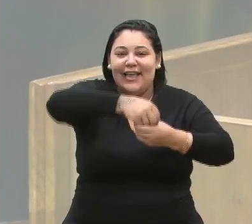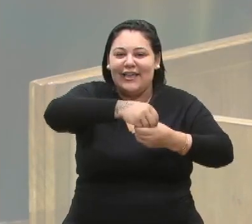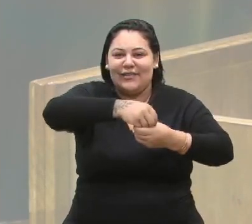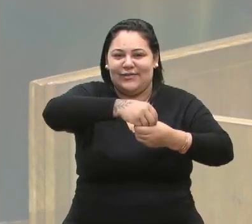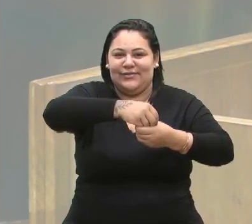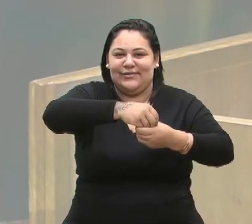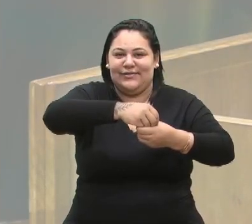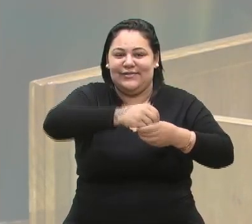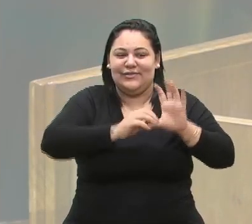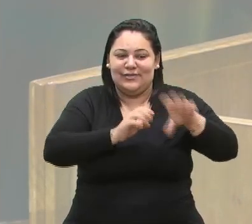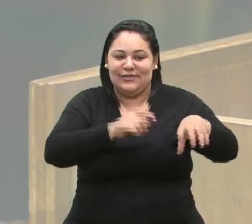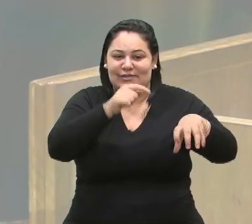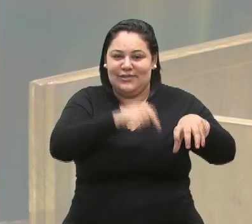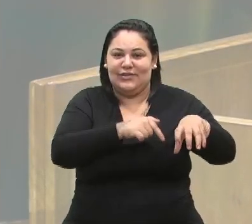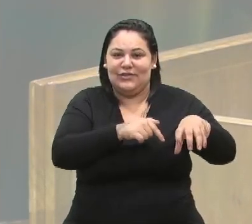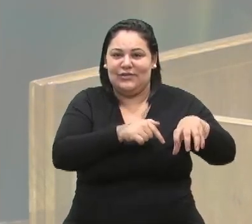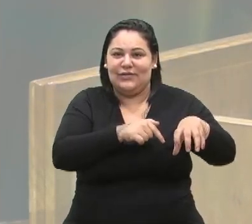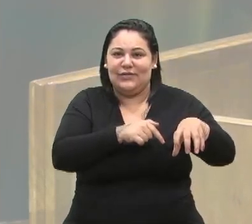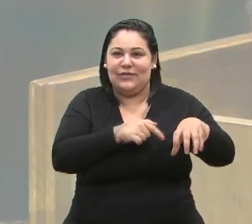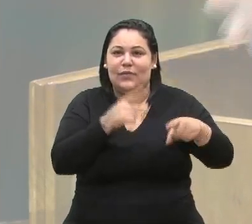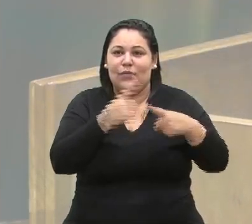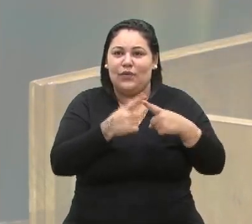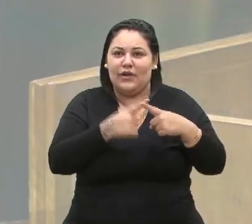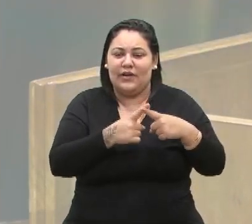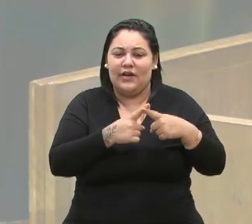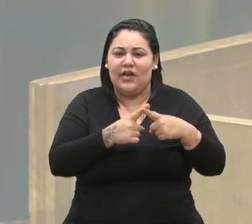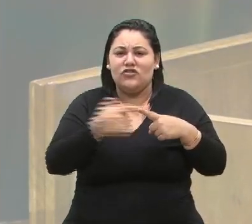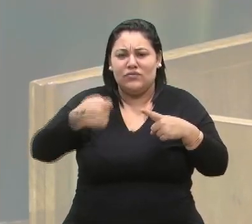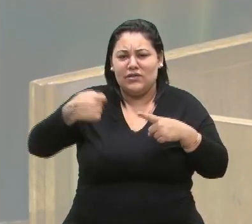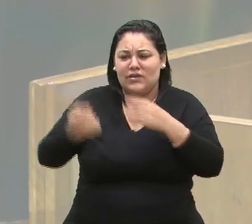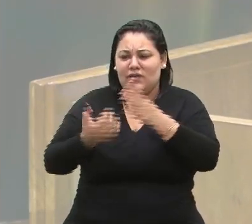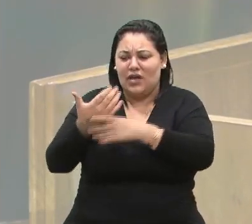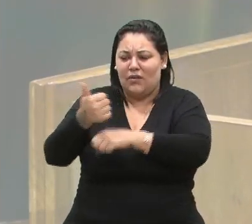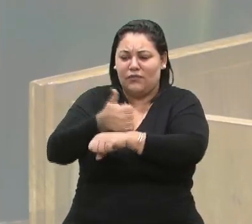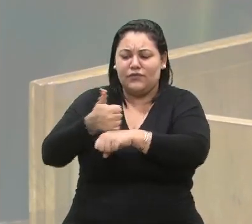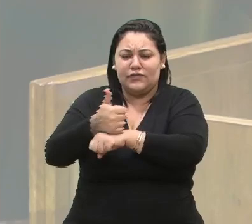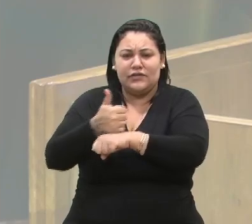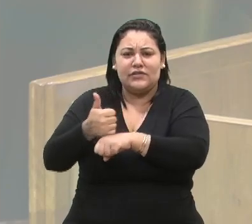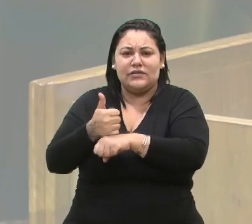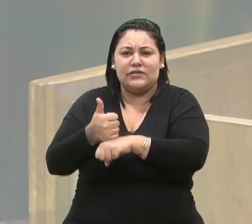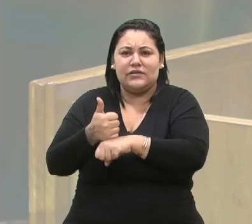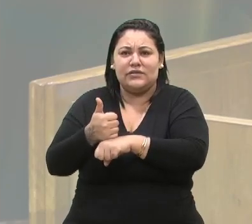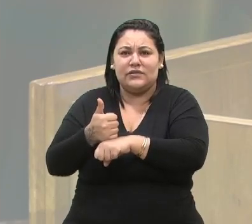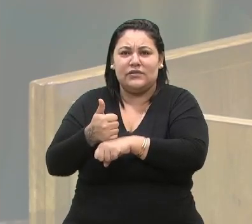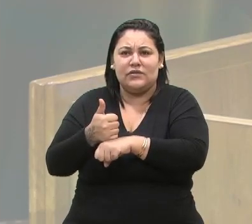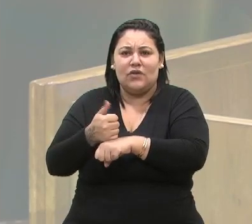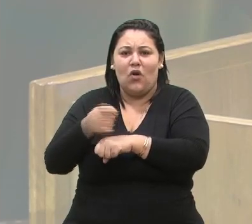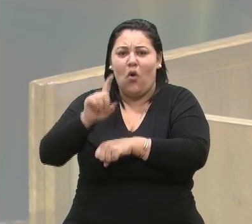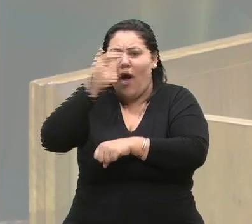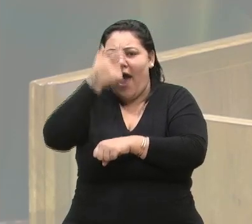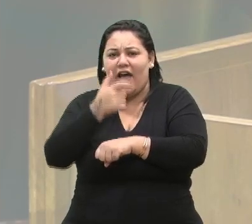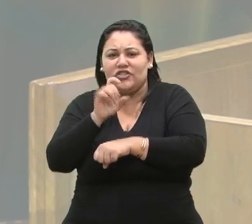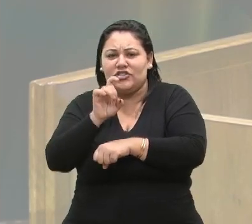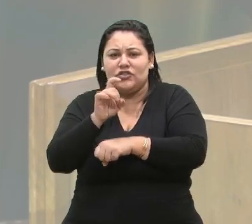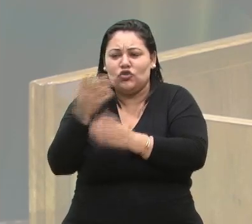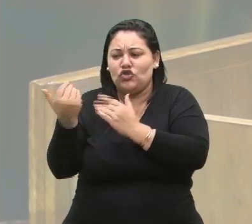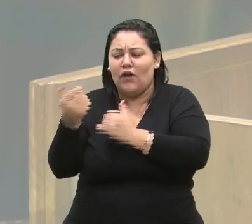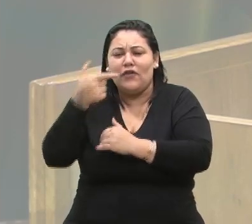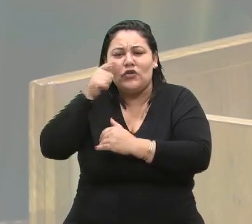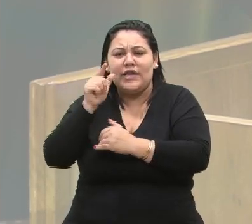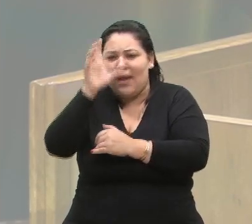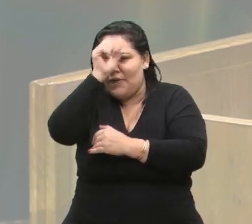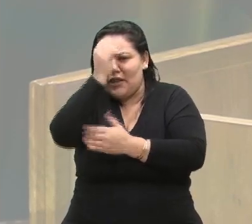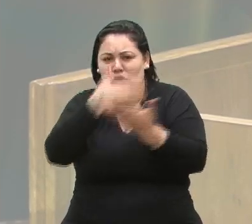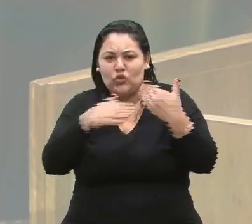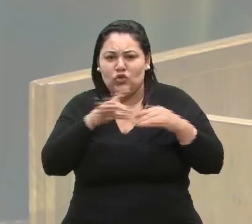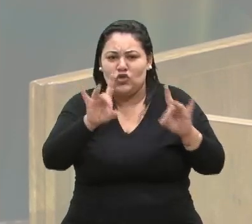achar que os jovens a vida inteira vão se profissionalizar só na informatização, só no celular. Não!